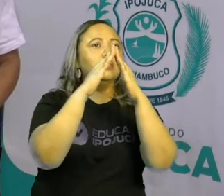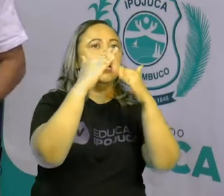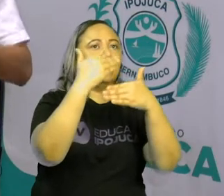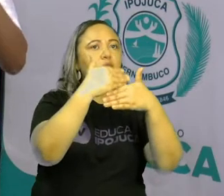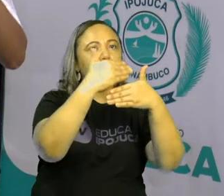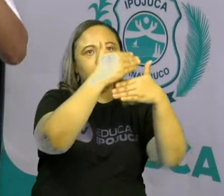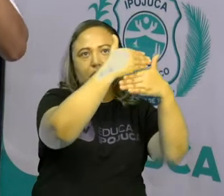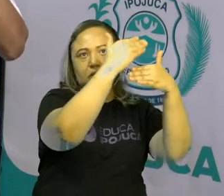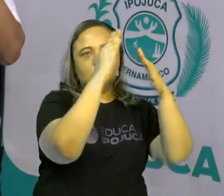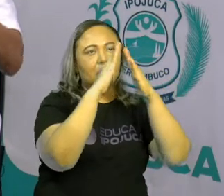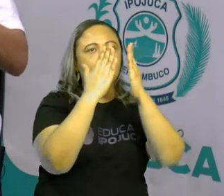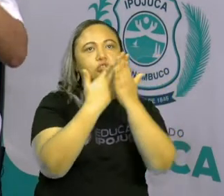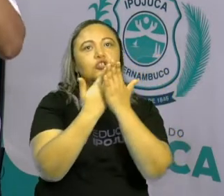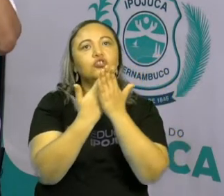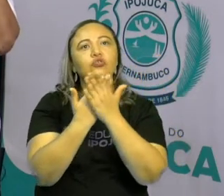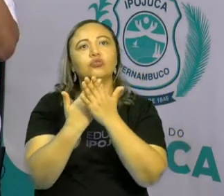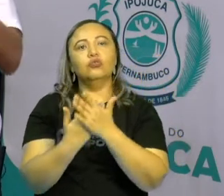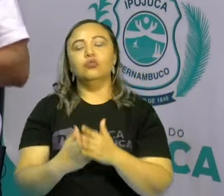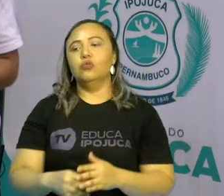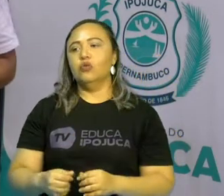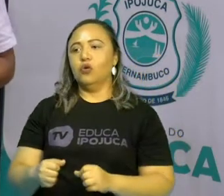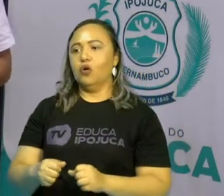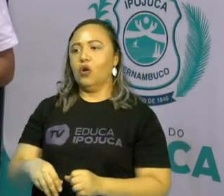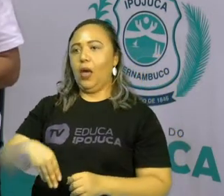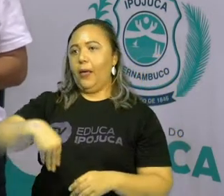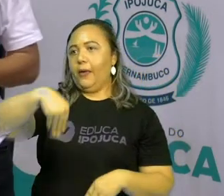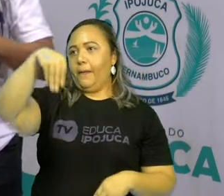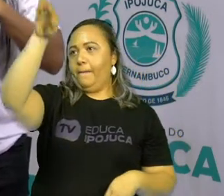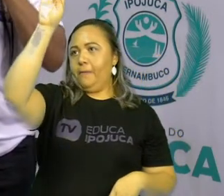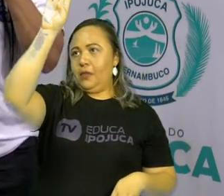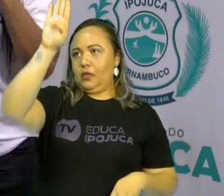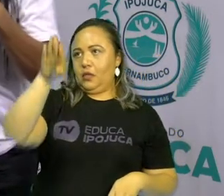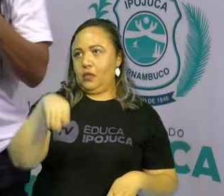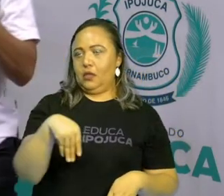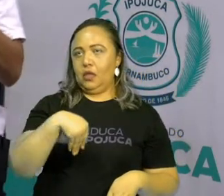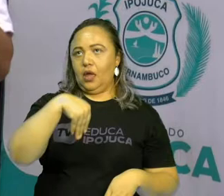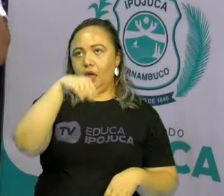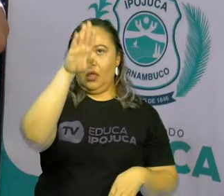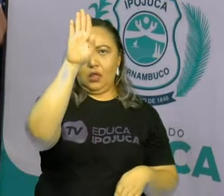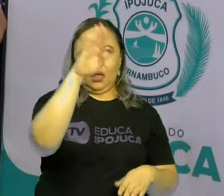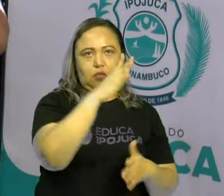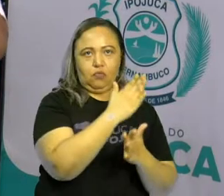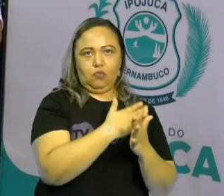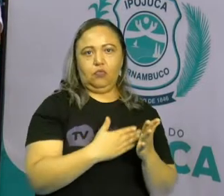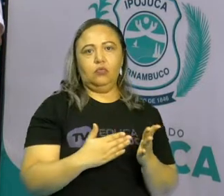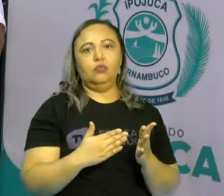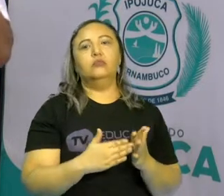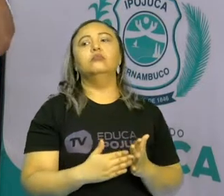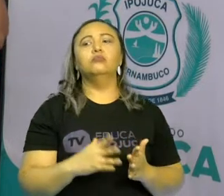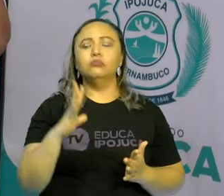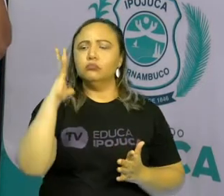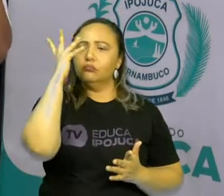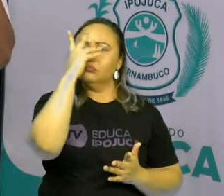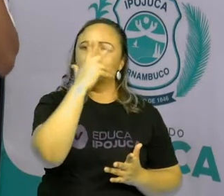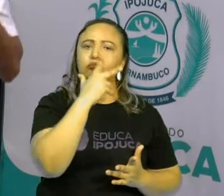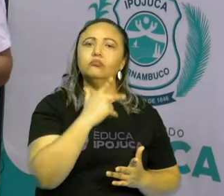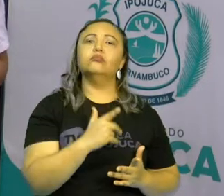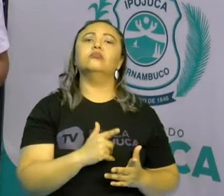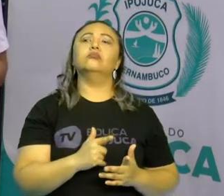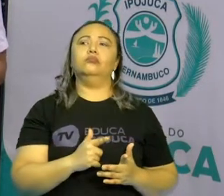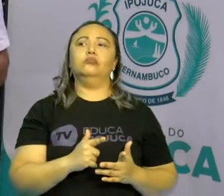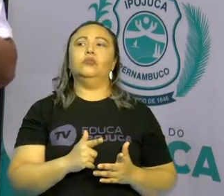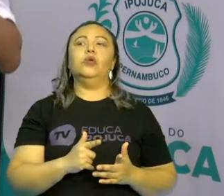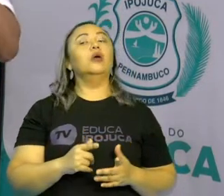pintadas os alunos pintando os Muros da Escola que ficaram lindo mostrando ali o